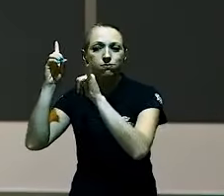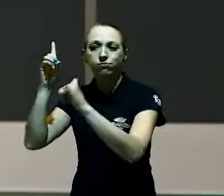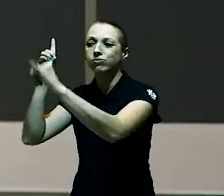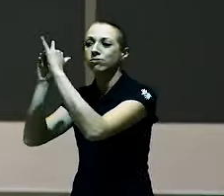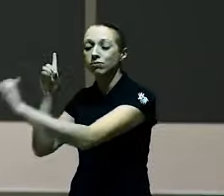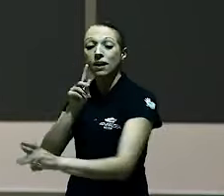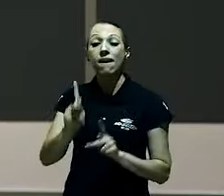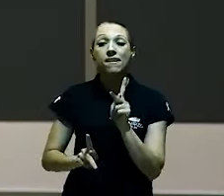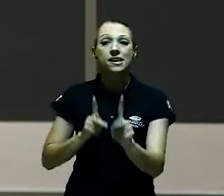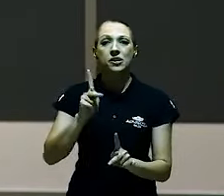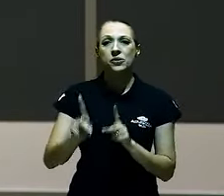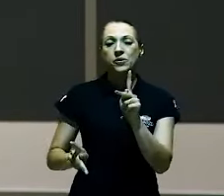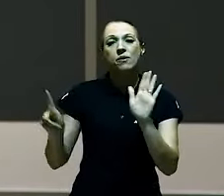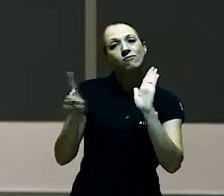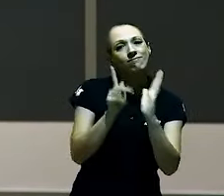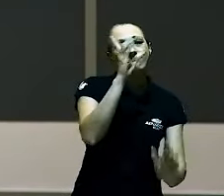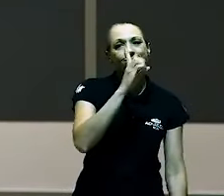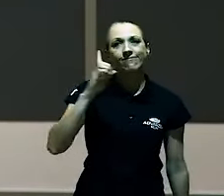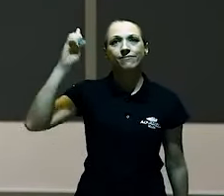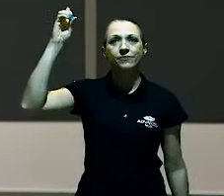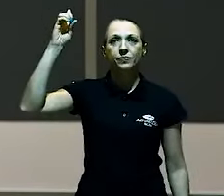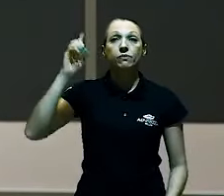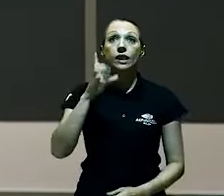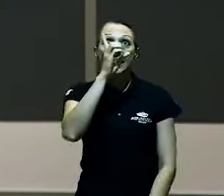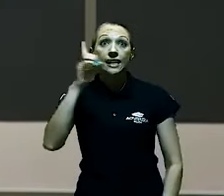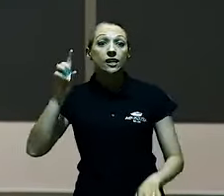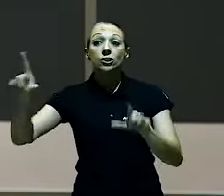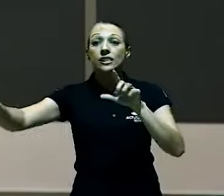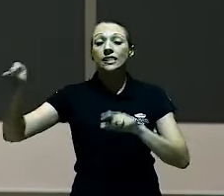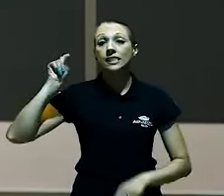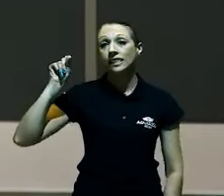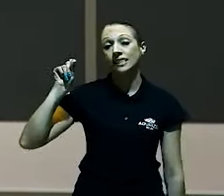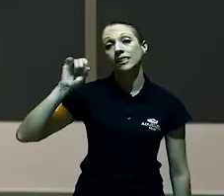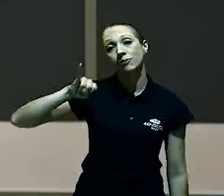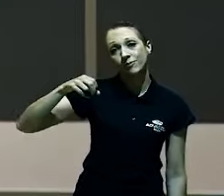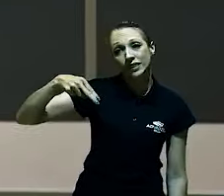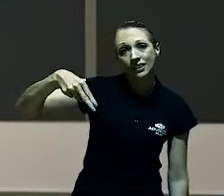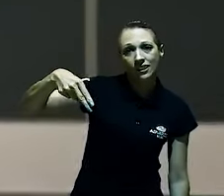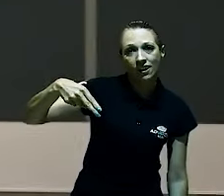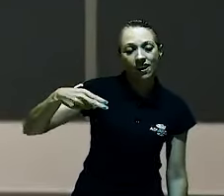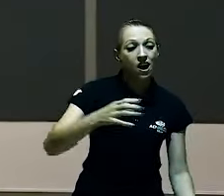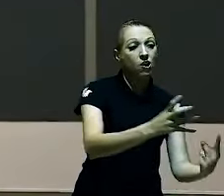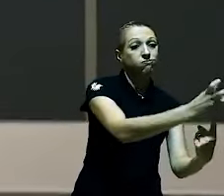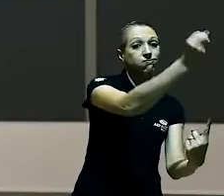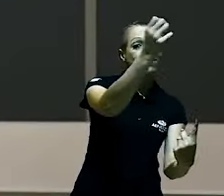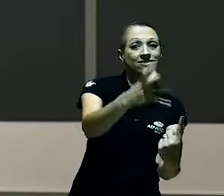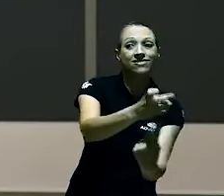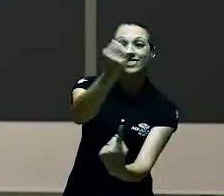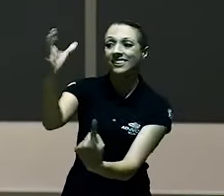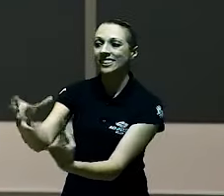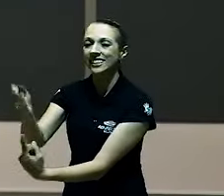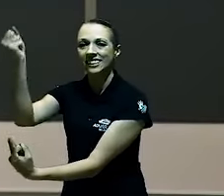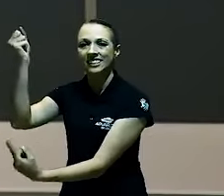Deus chama. E Deus chama esse profeta para alcançar uma nação. Deus chama esse profeta para ir a uma